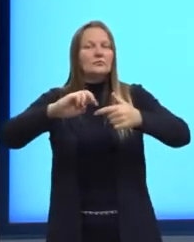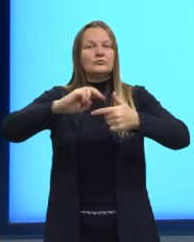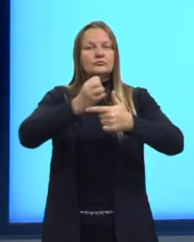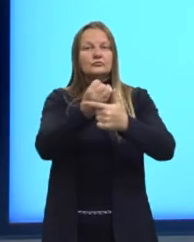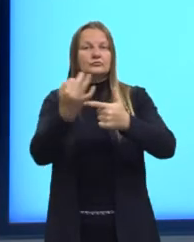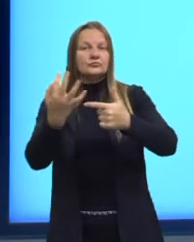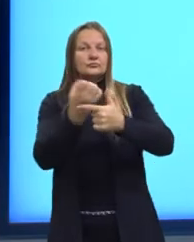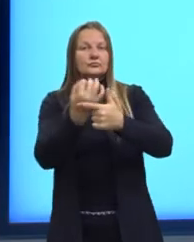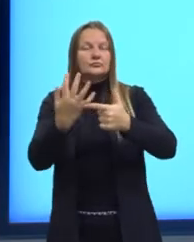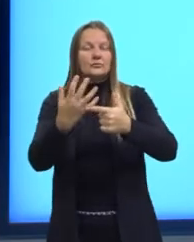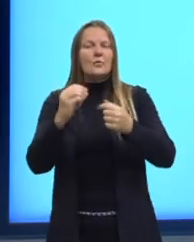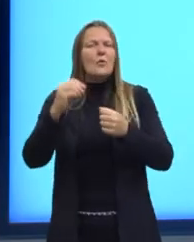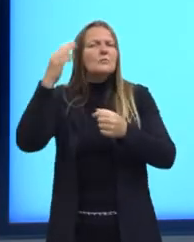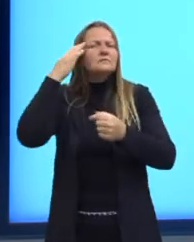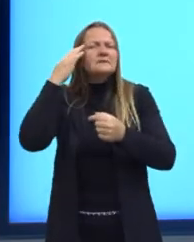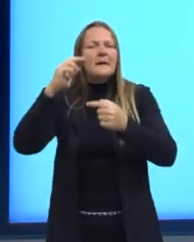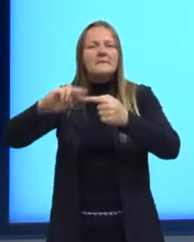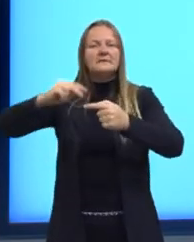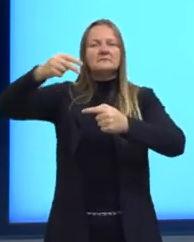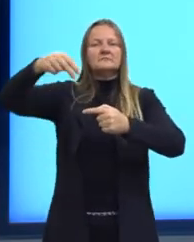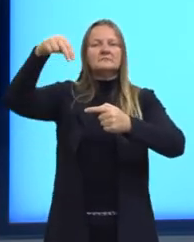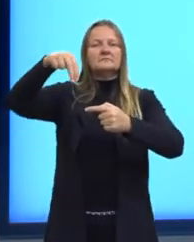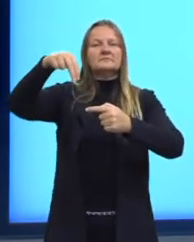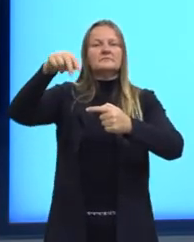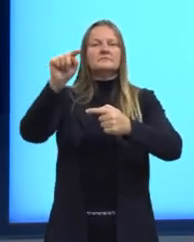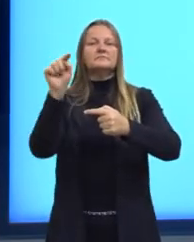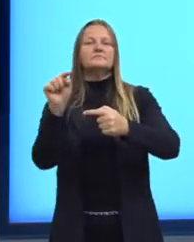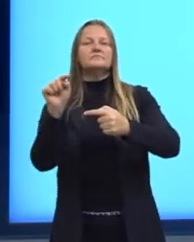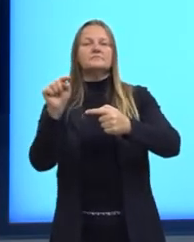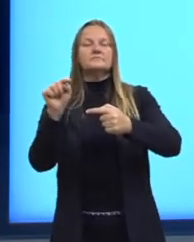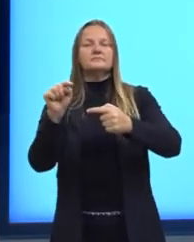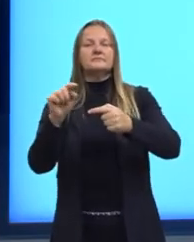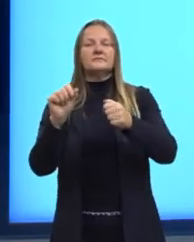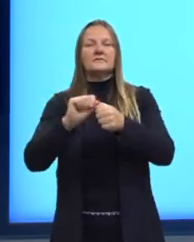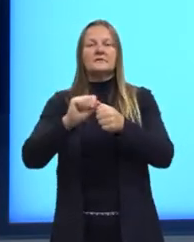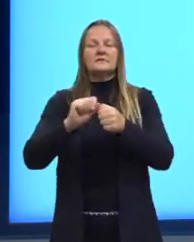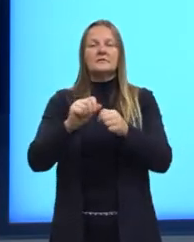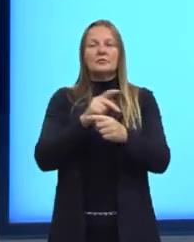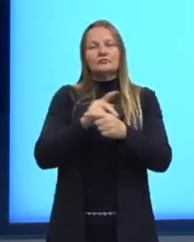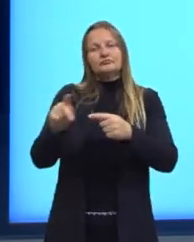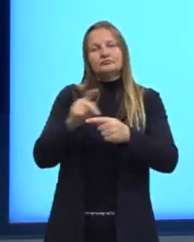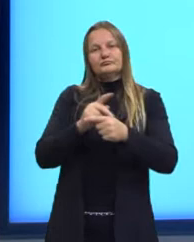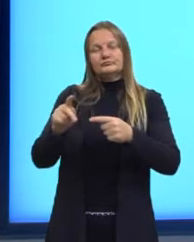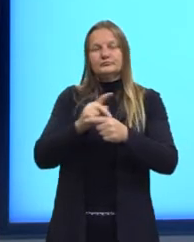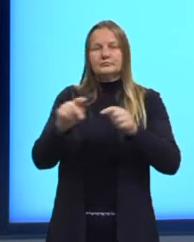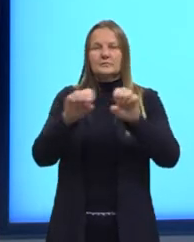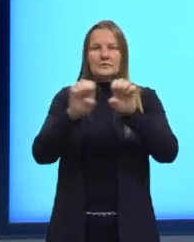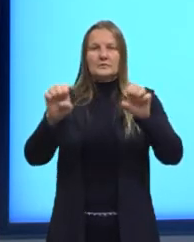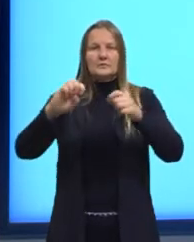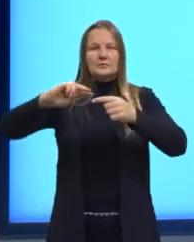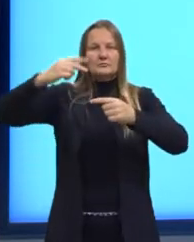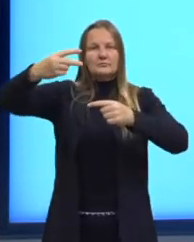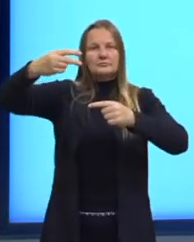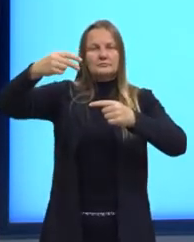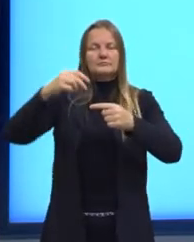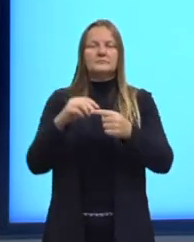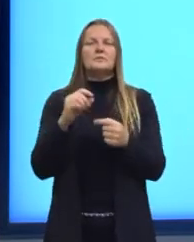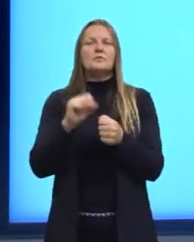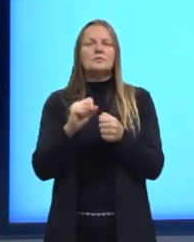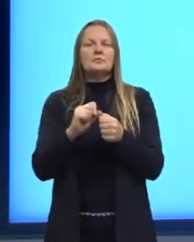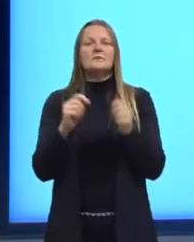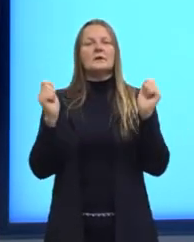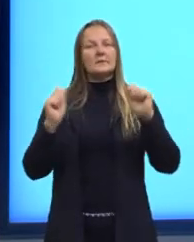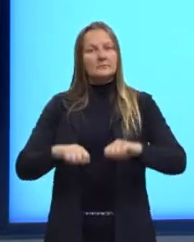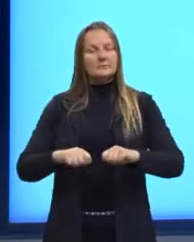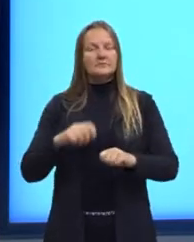do expoente mas eu não consigo resolver naquele formato padrão de uma equação exponencial nós podemos